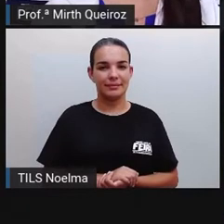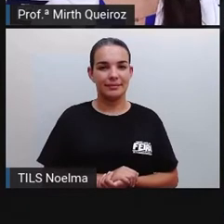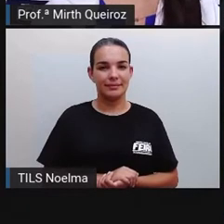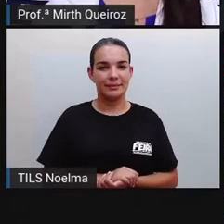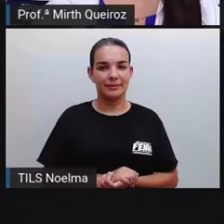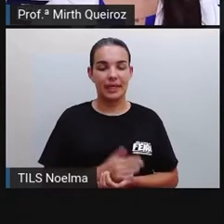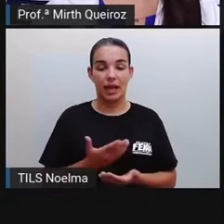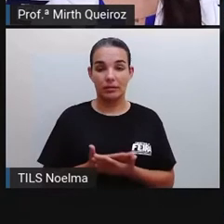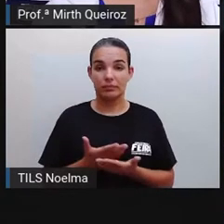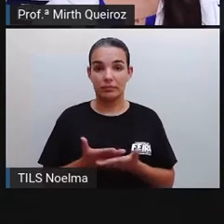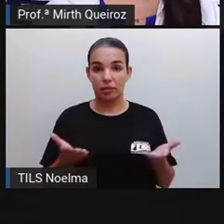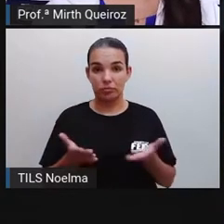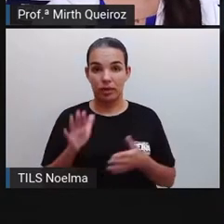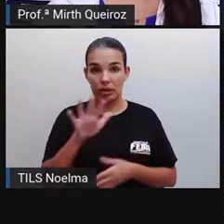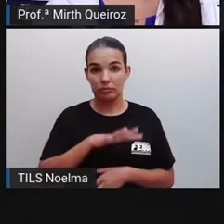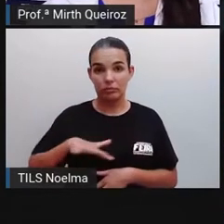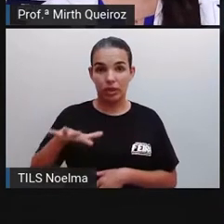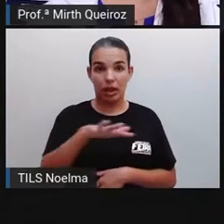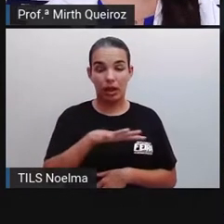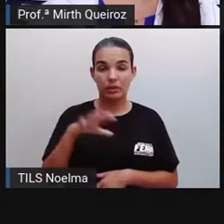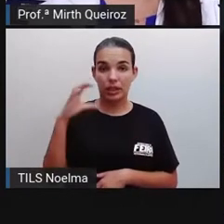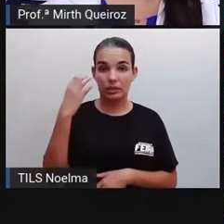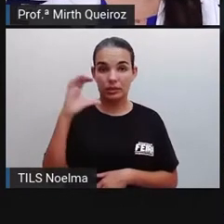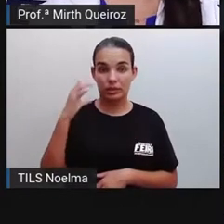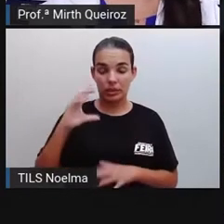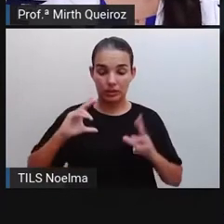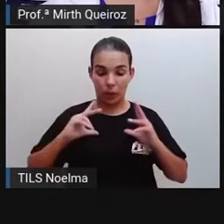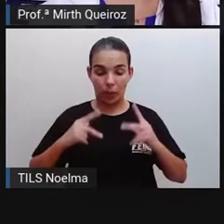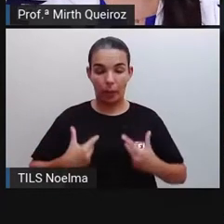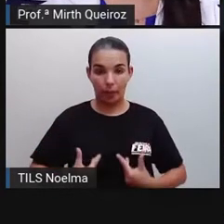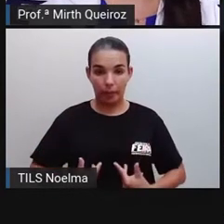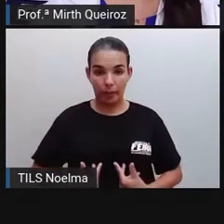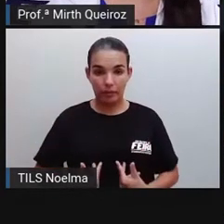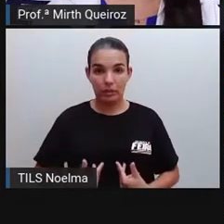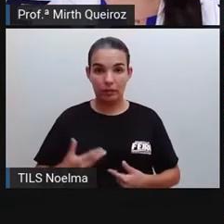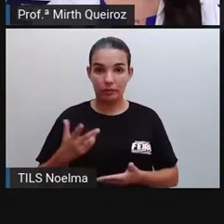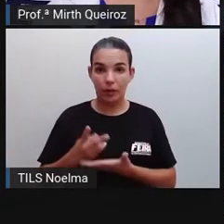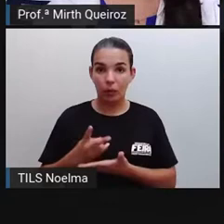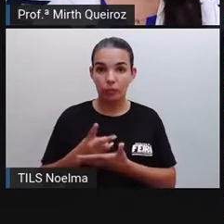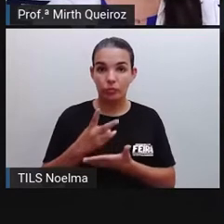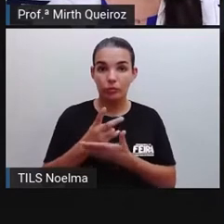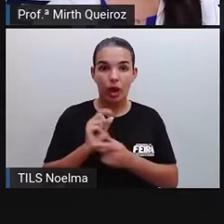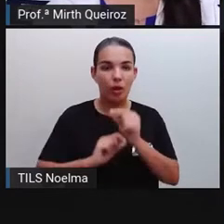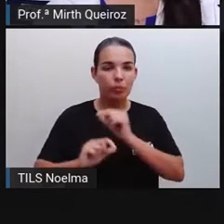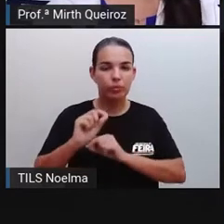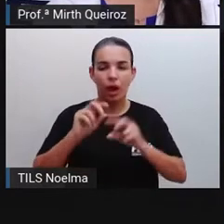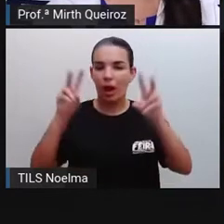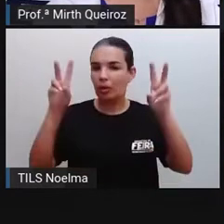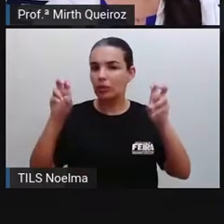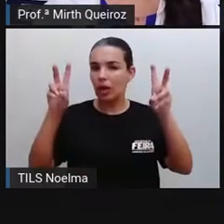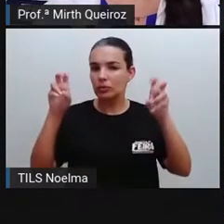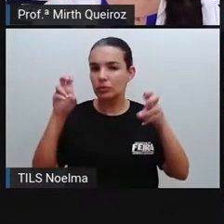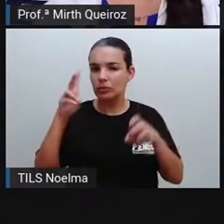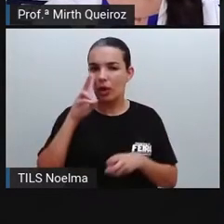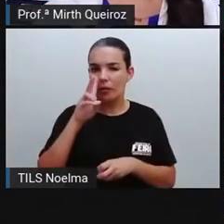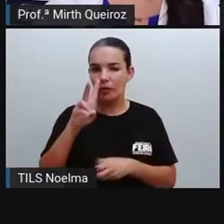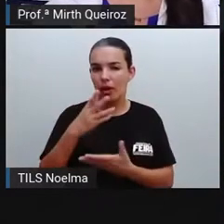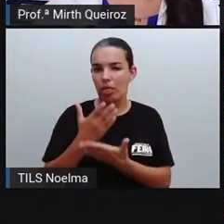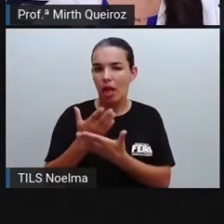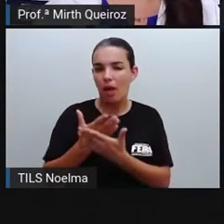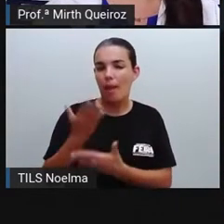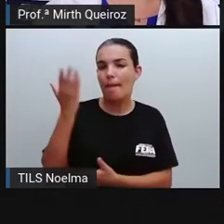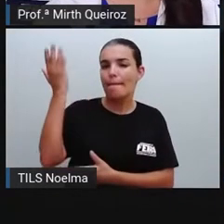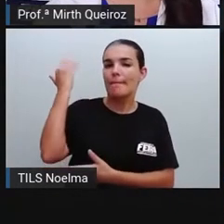Na aula de hoje, né, nós teremos aula de ciências humanas e a gente vai dar continuidade a um assunto que a gente viu na